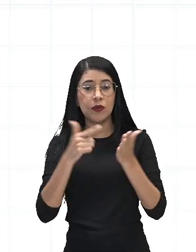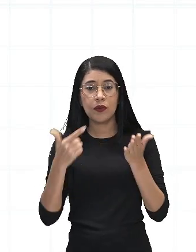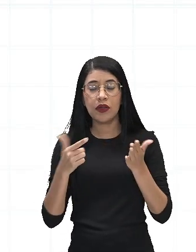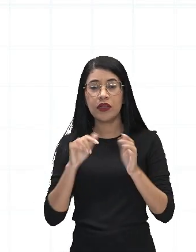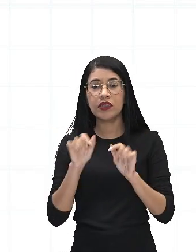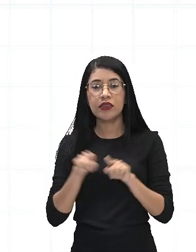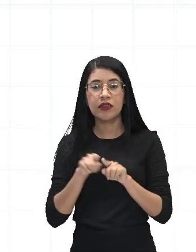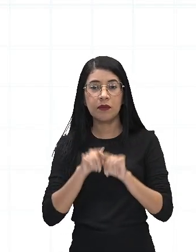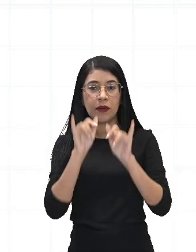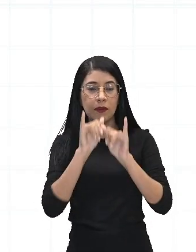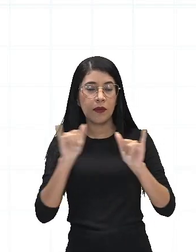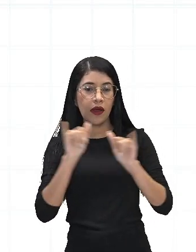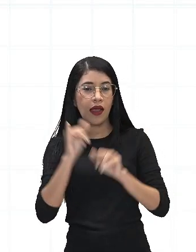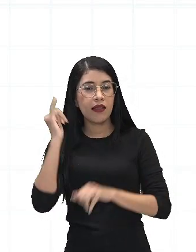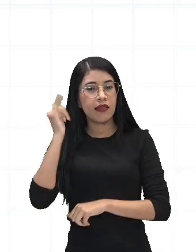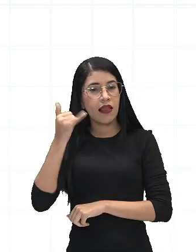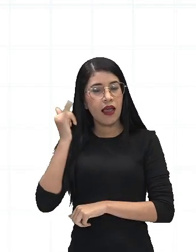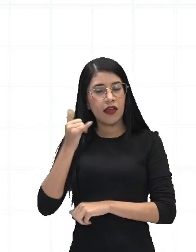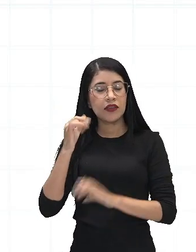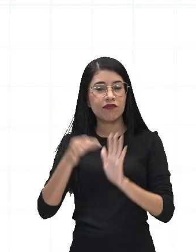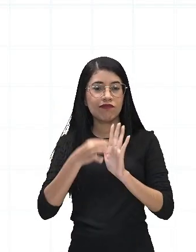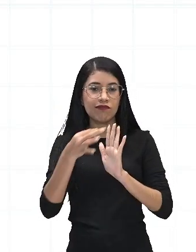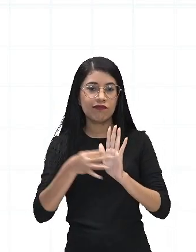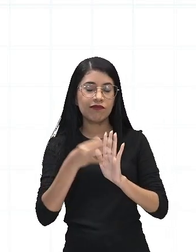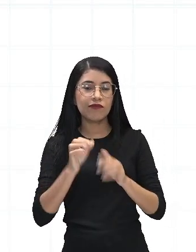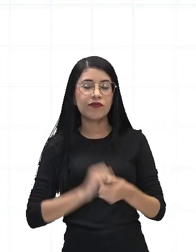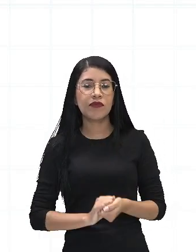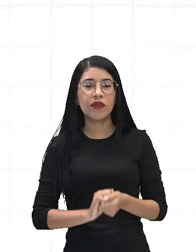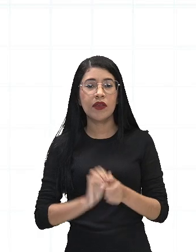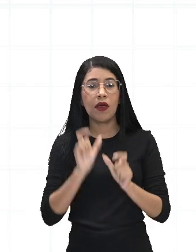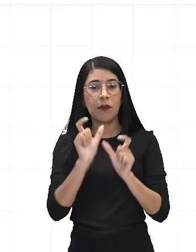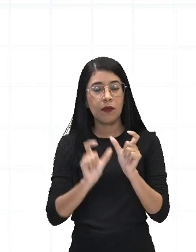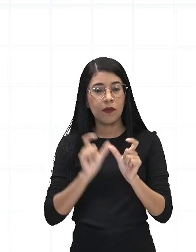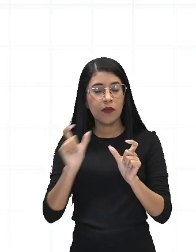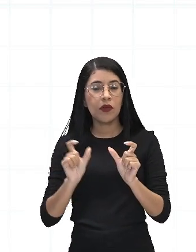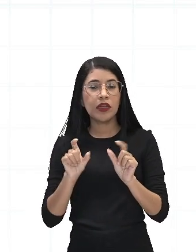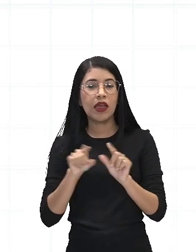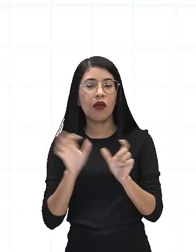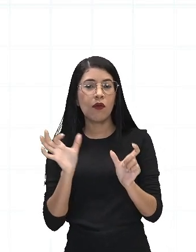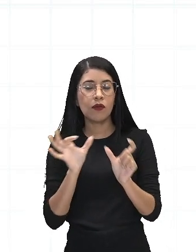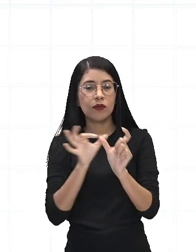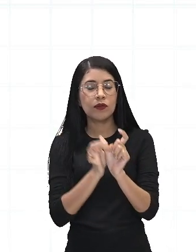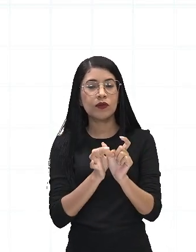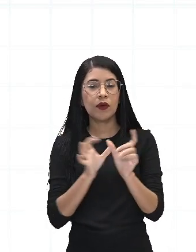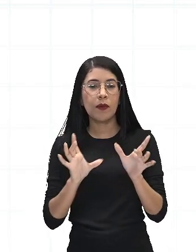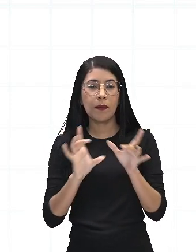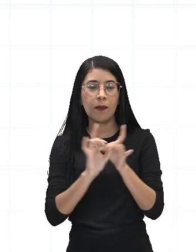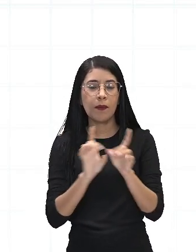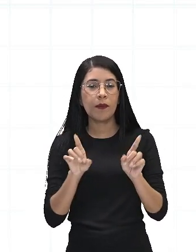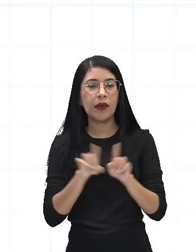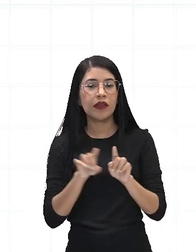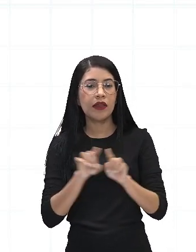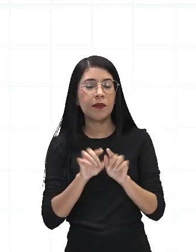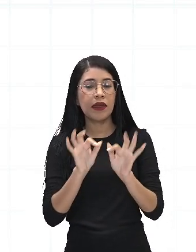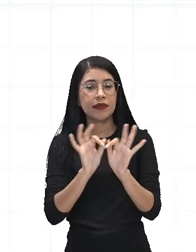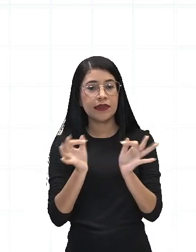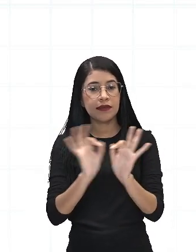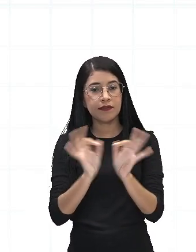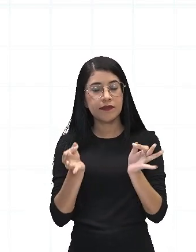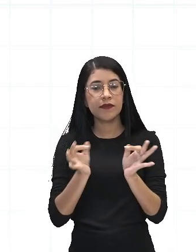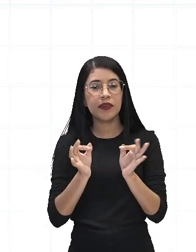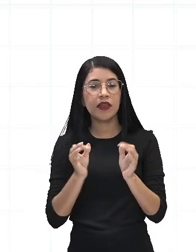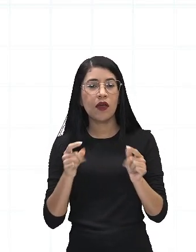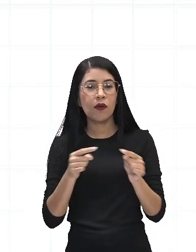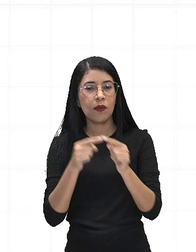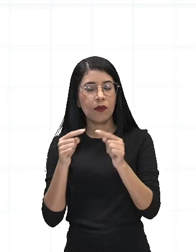e publicitários, narrativos e argumentativos, morfologia, conjunções, conexões e sintaxe,